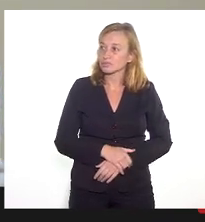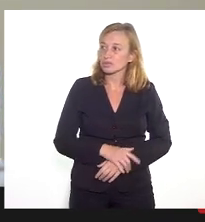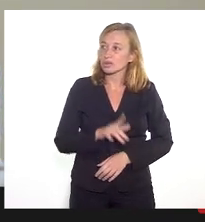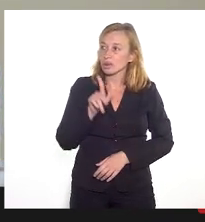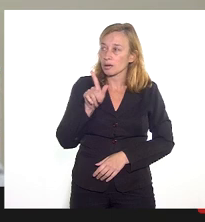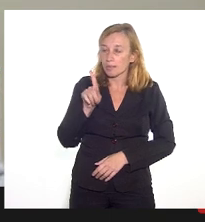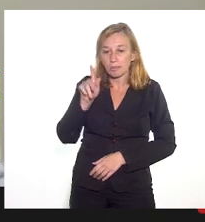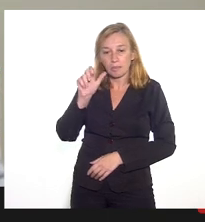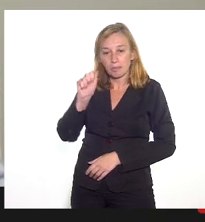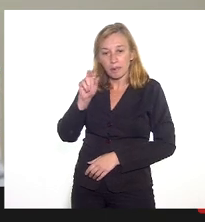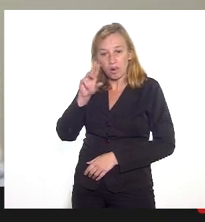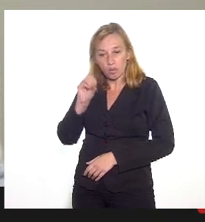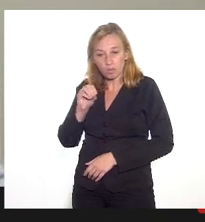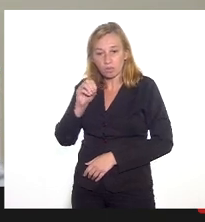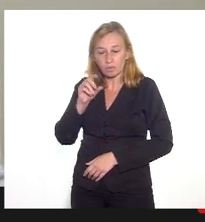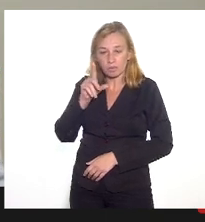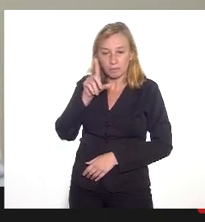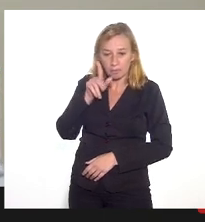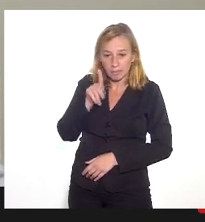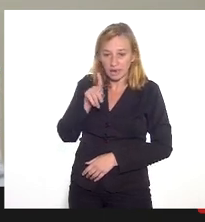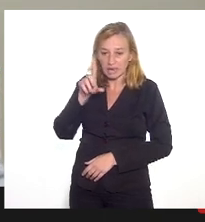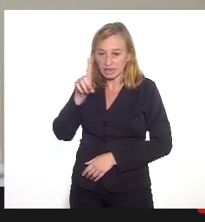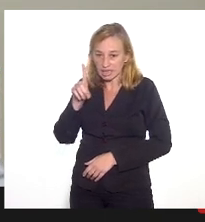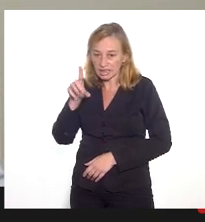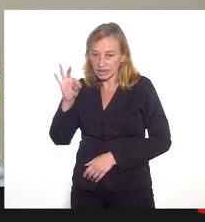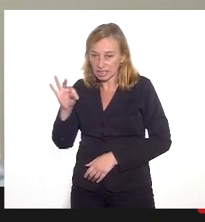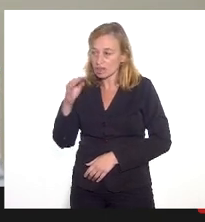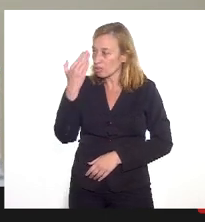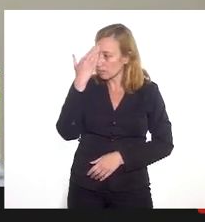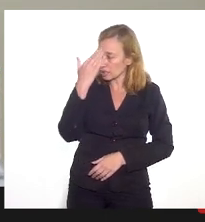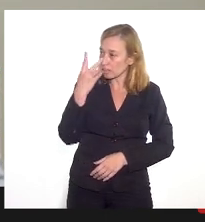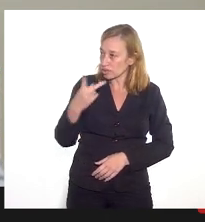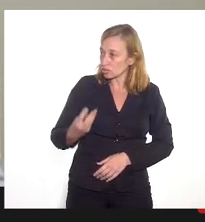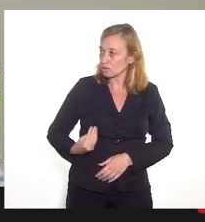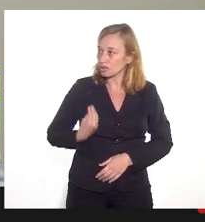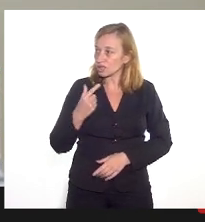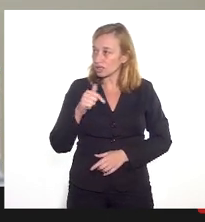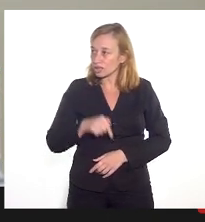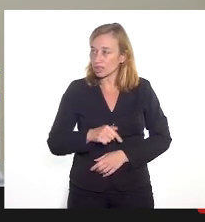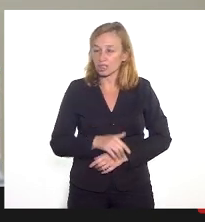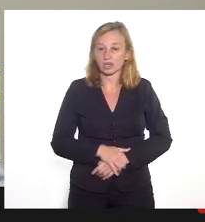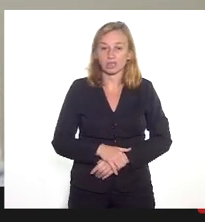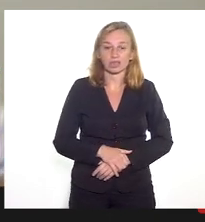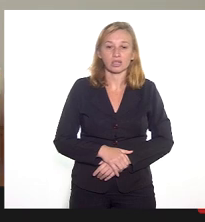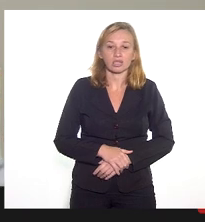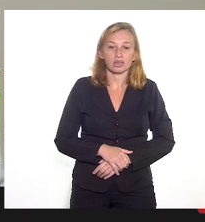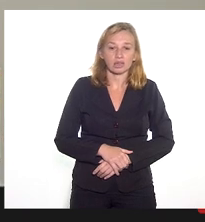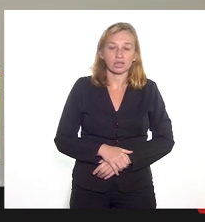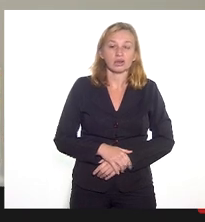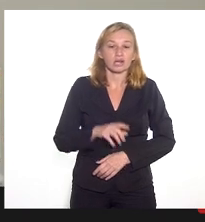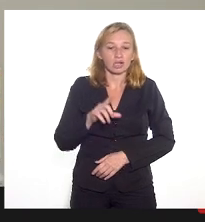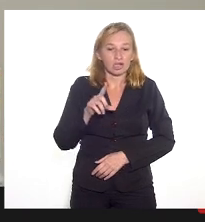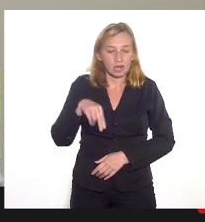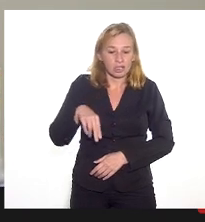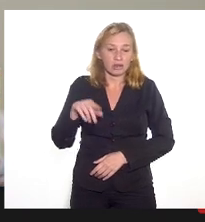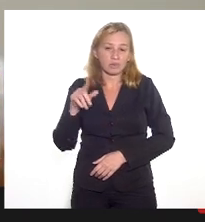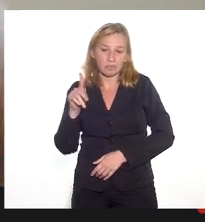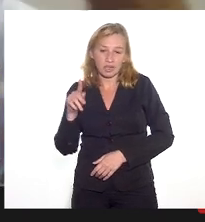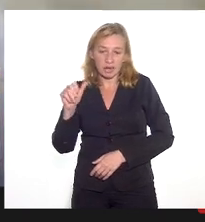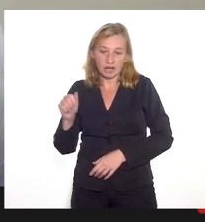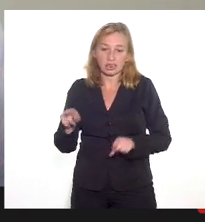Salvador, da TVT, agradeço demais a presença da TVT entre nós aqui, a TV dos Trabalhadores, e da RBA também, a Rede Brasil